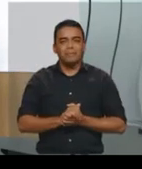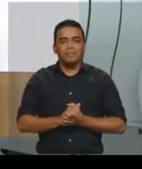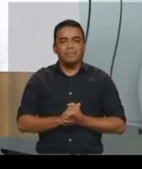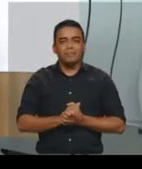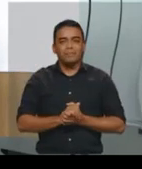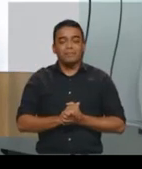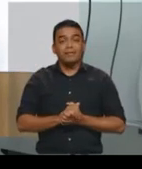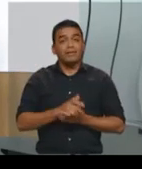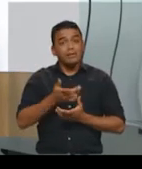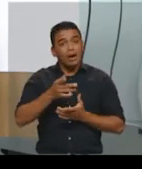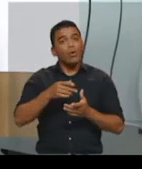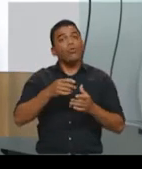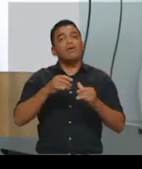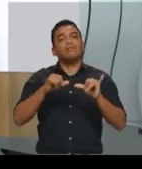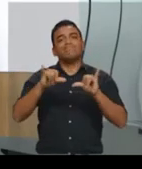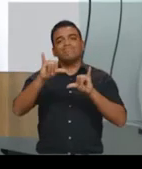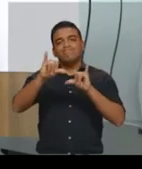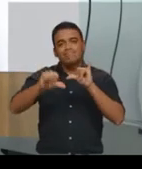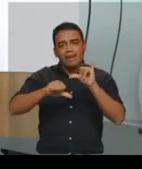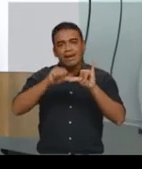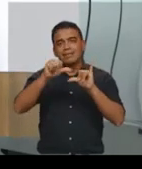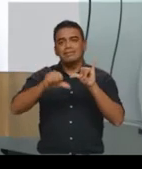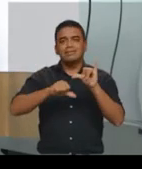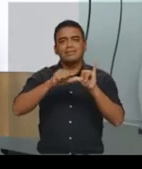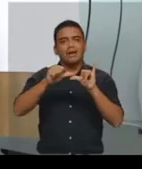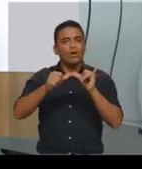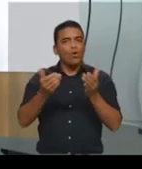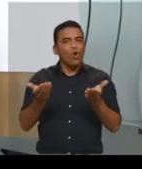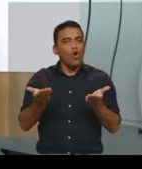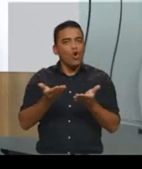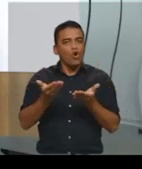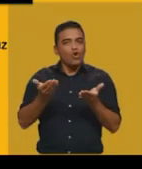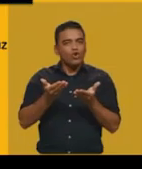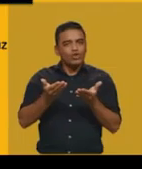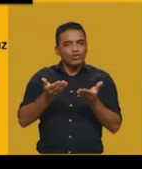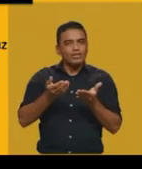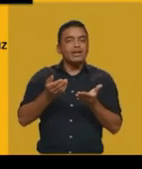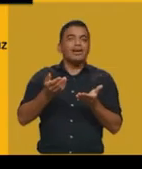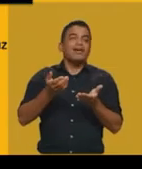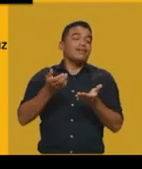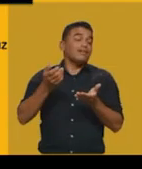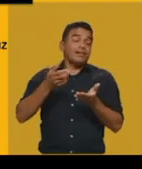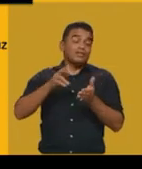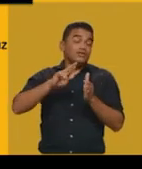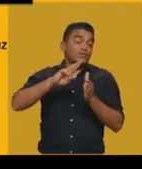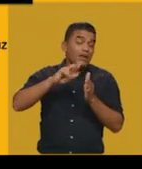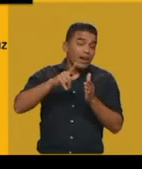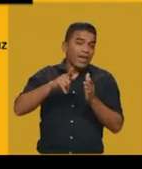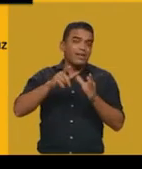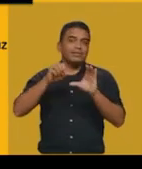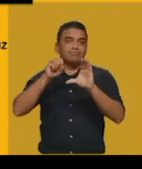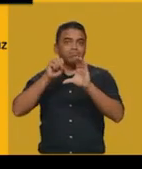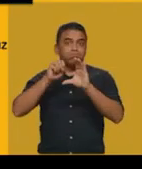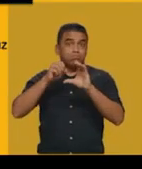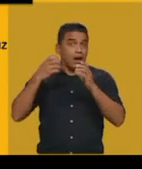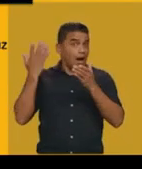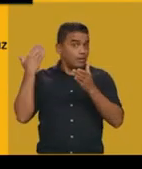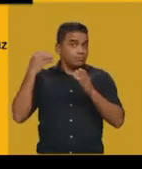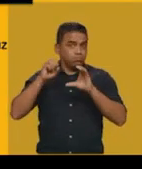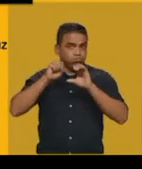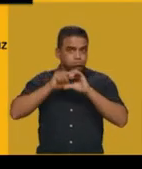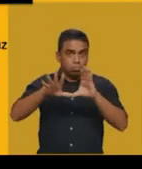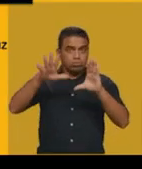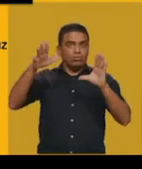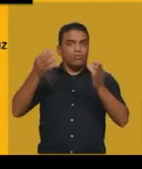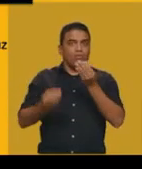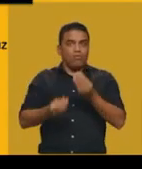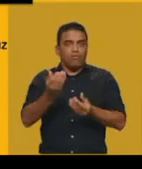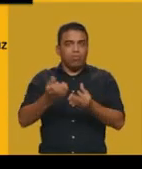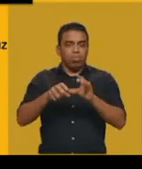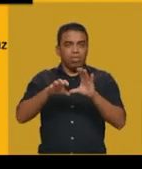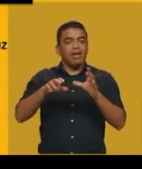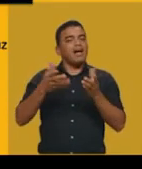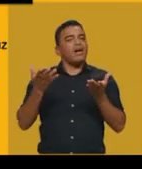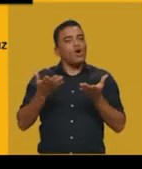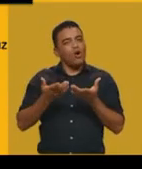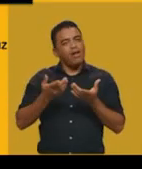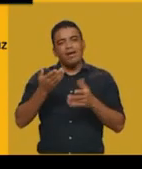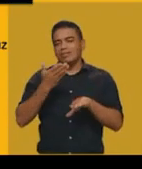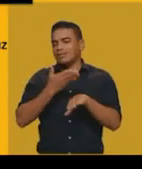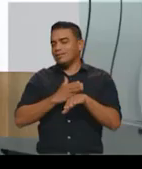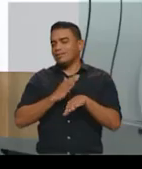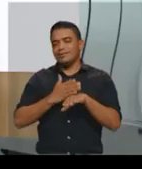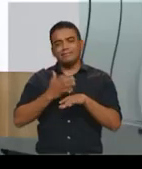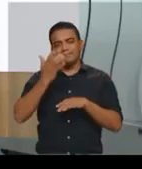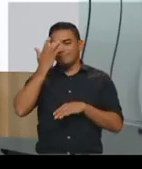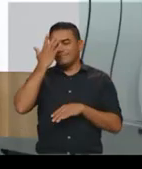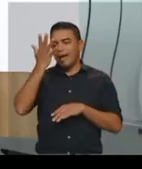Então, essa reação é o flash das máquinas antigas. Hoje em dia, a tecnologia nos permite que seja de uma forma muito mais prática,